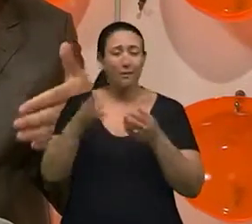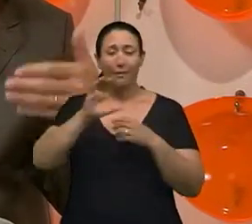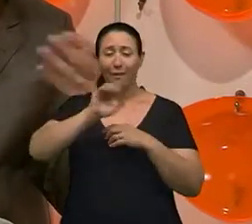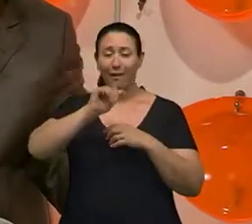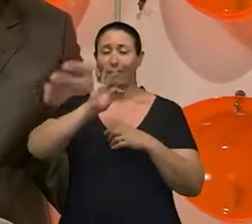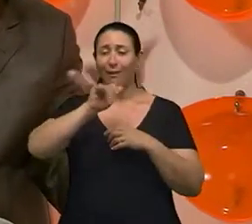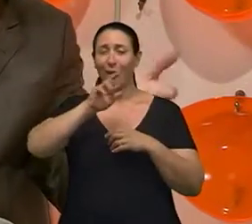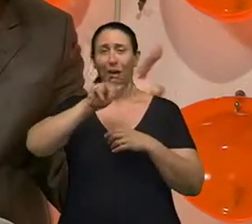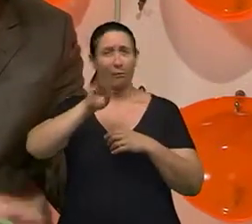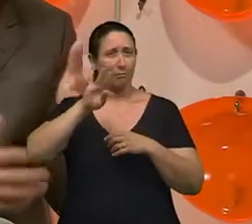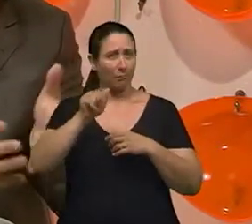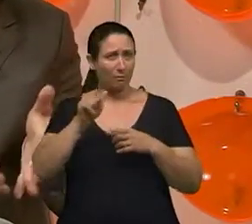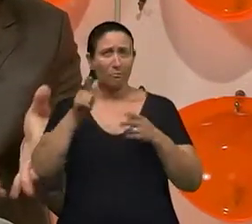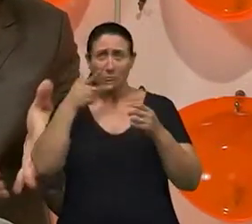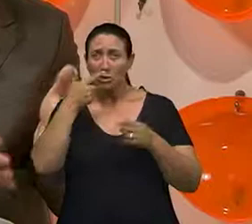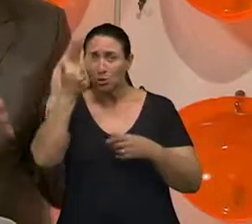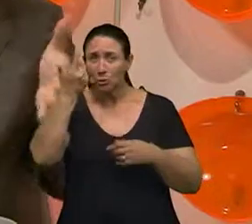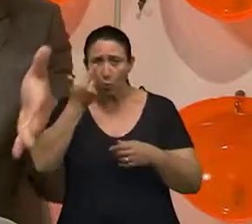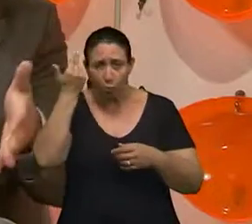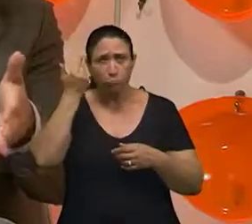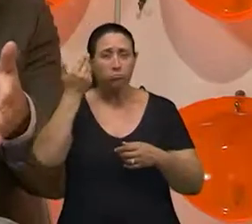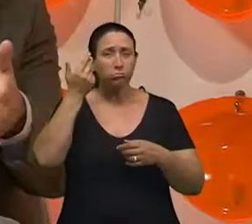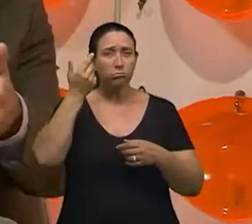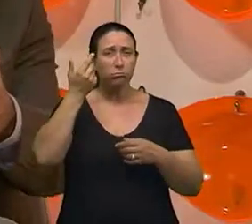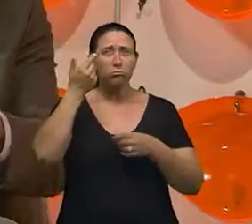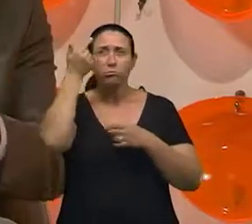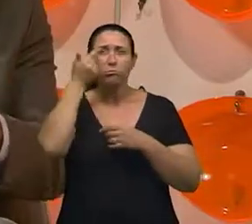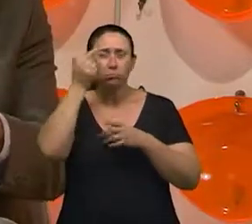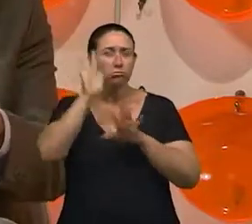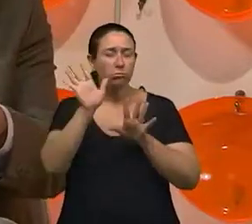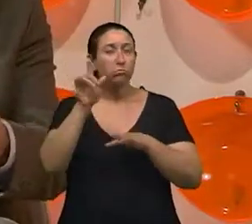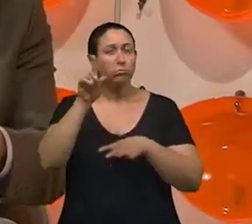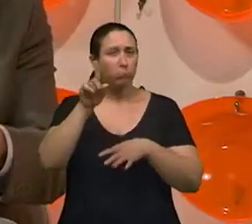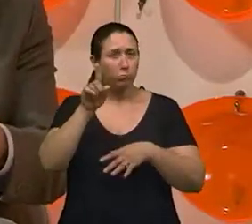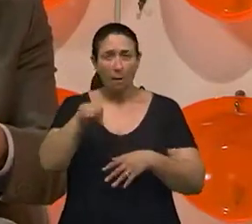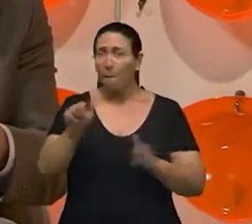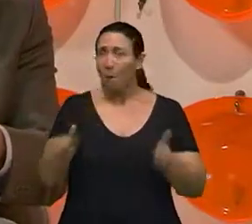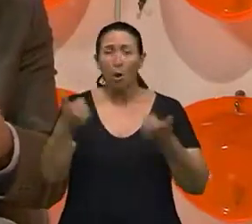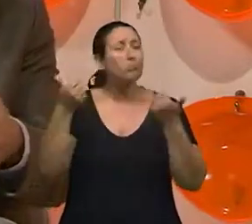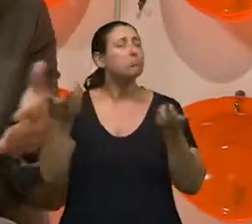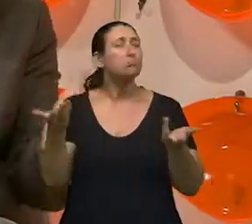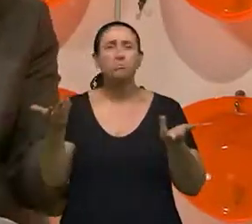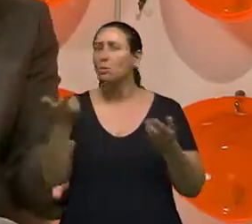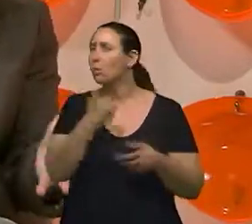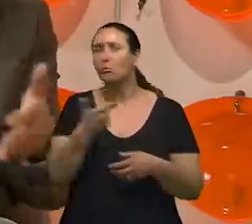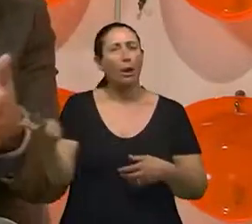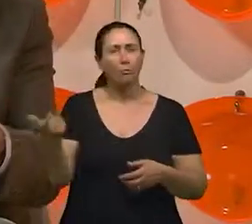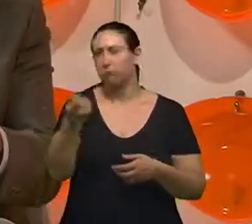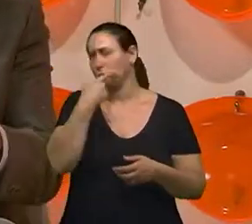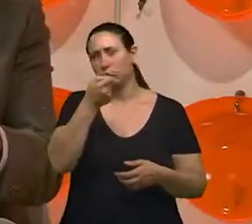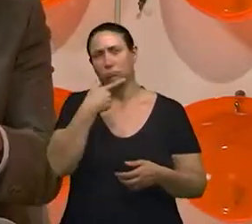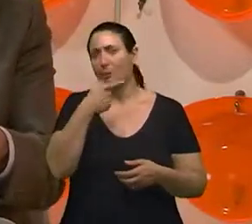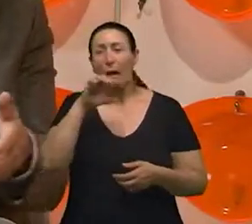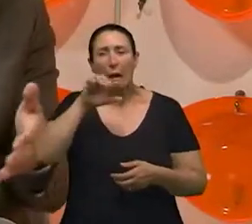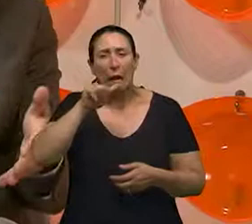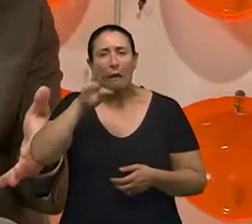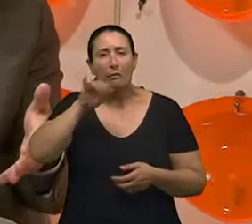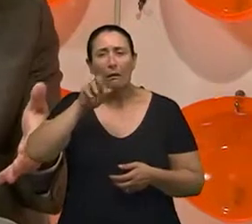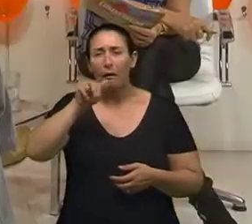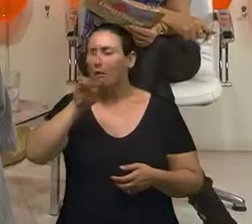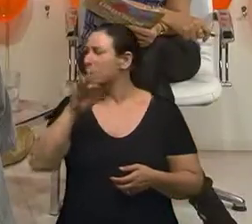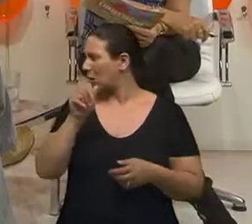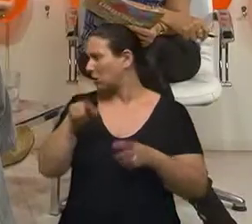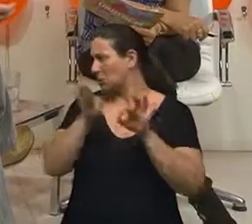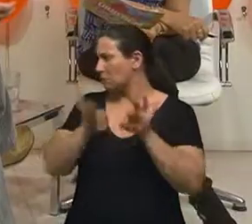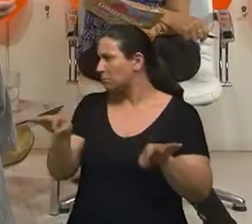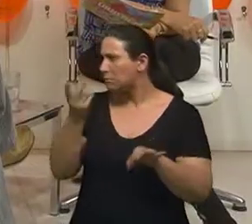deve corrigir a catarata com cirurgia, que é a técnica ideal para isso. Não existe medicamento para corrigir a catarata. E é uma cirurgia